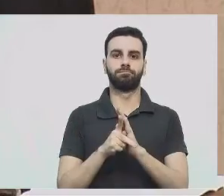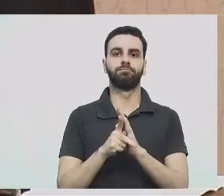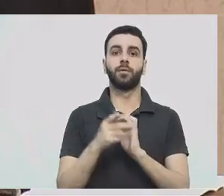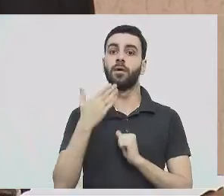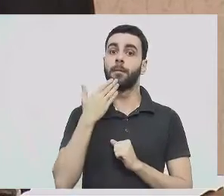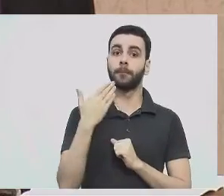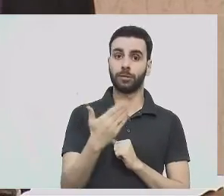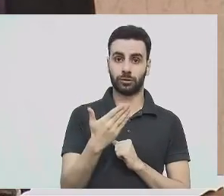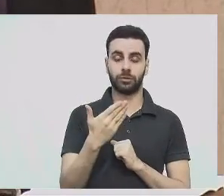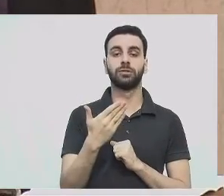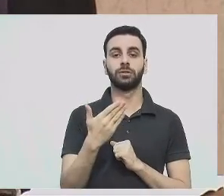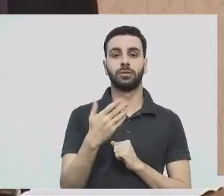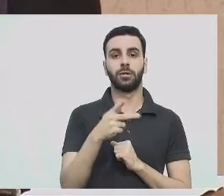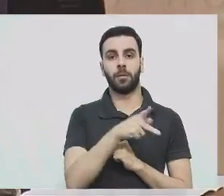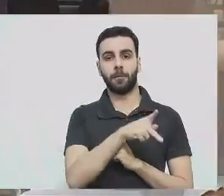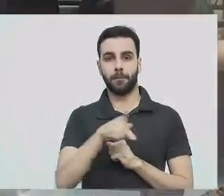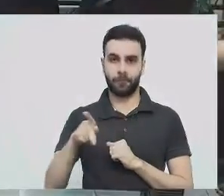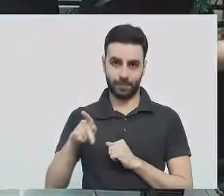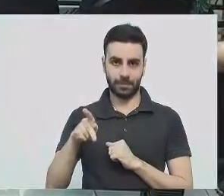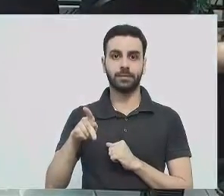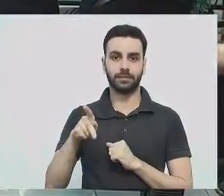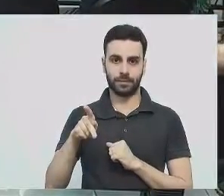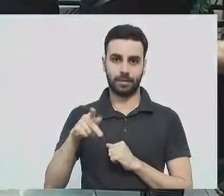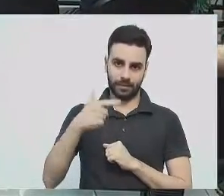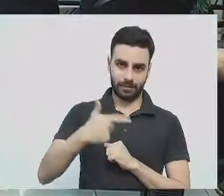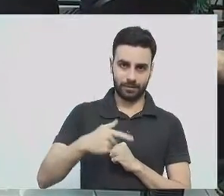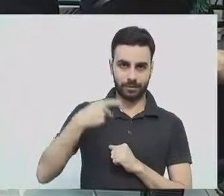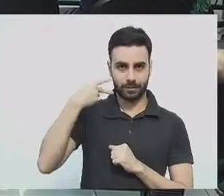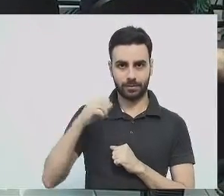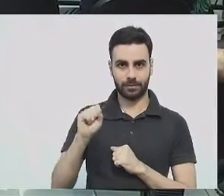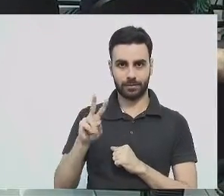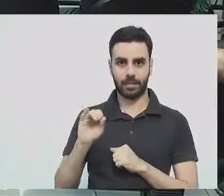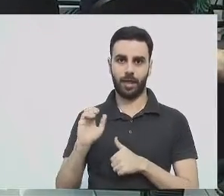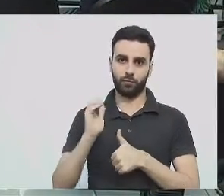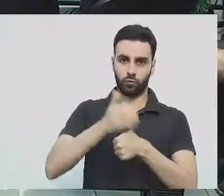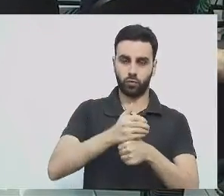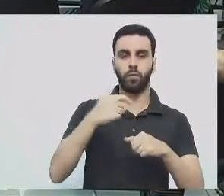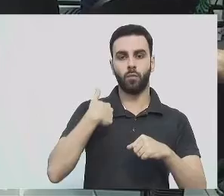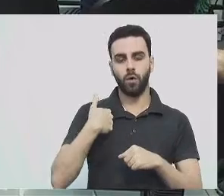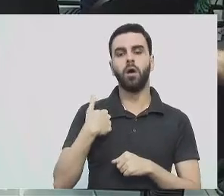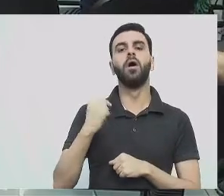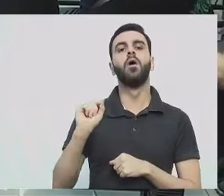ser conduzido para o vice-presidente, Sávio José, eu tenho